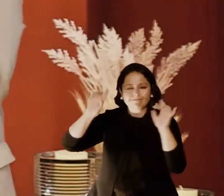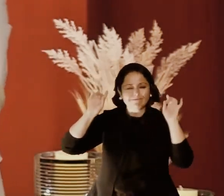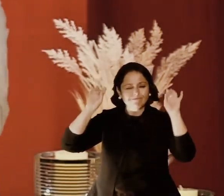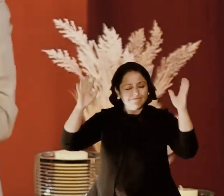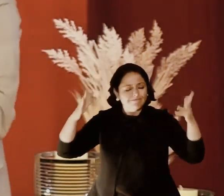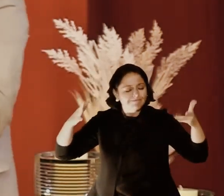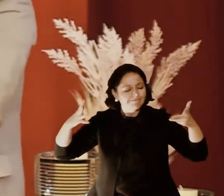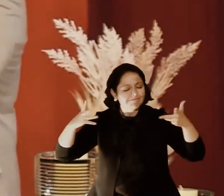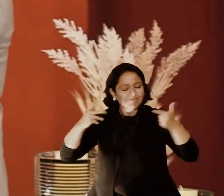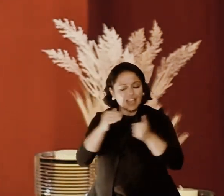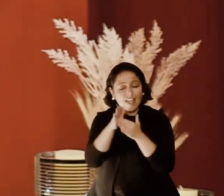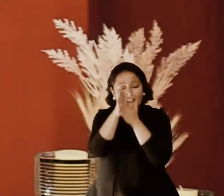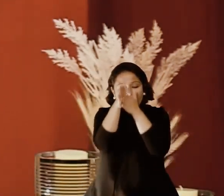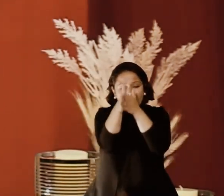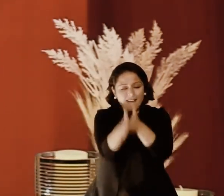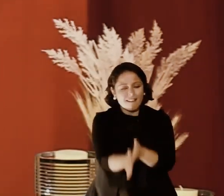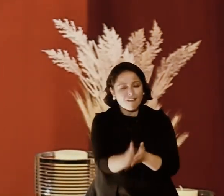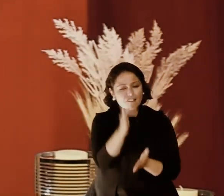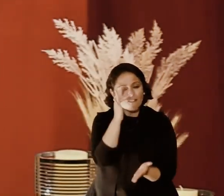a fidelidade,